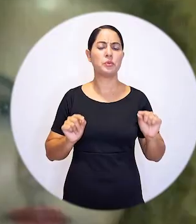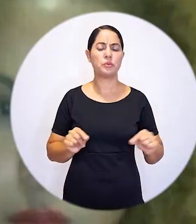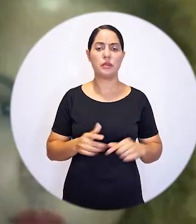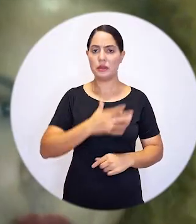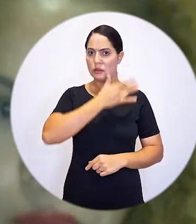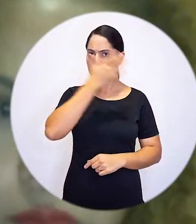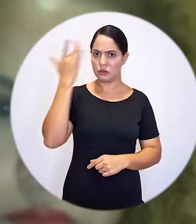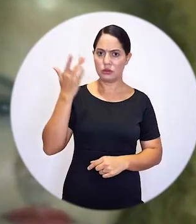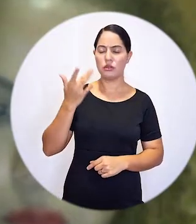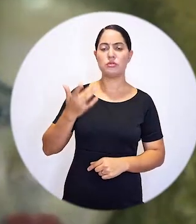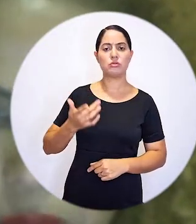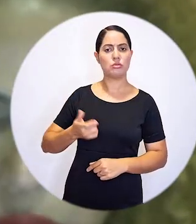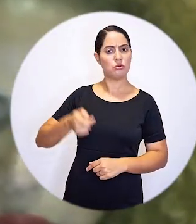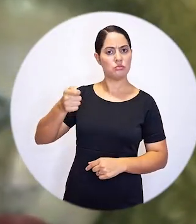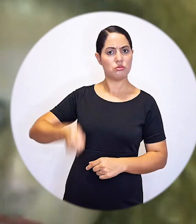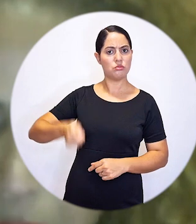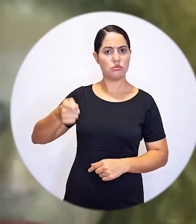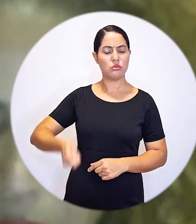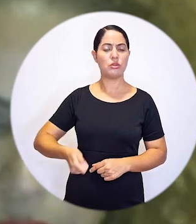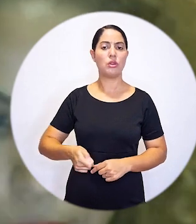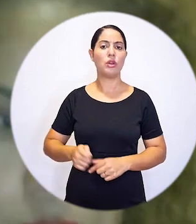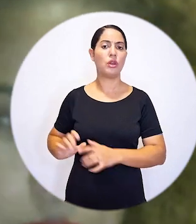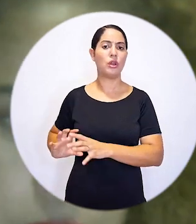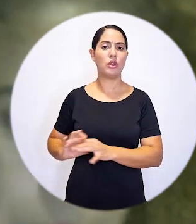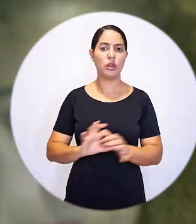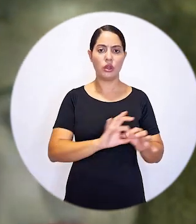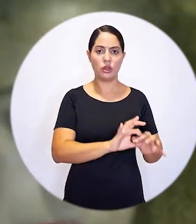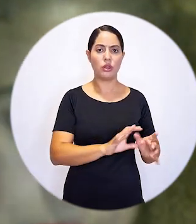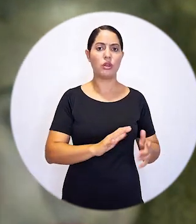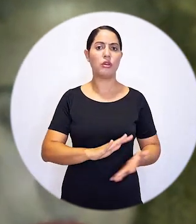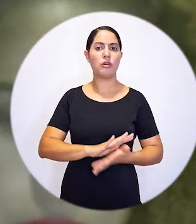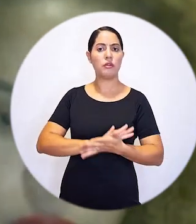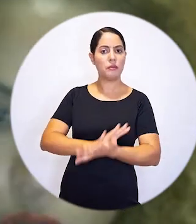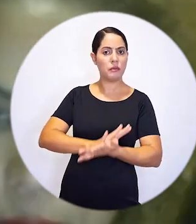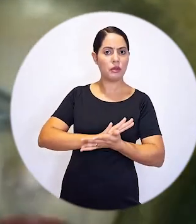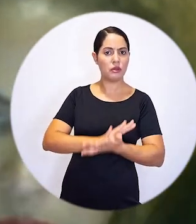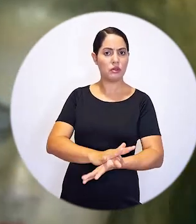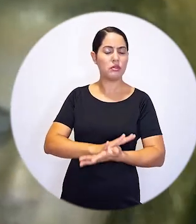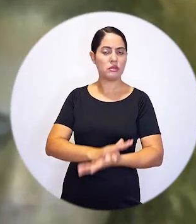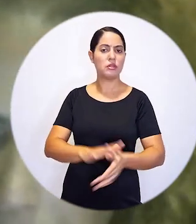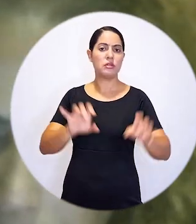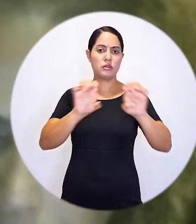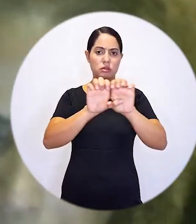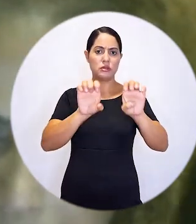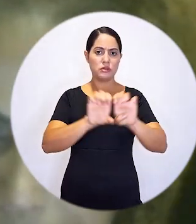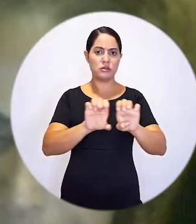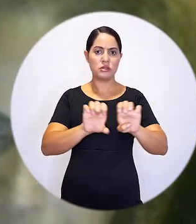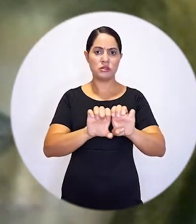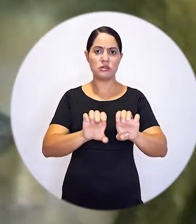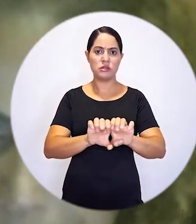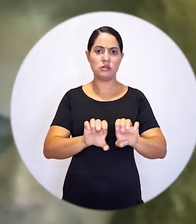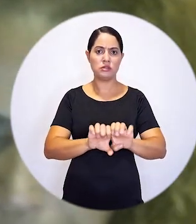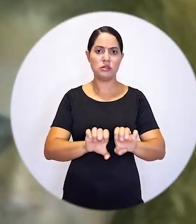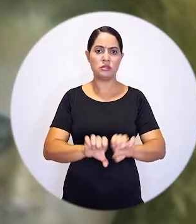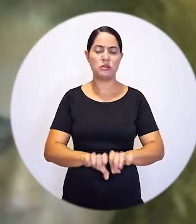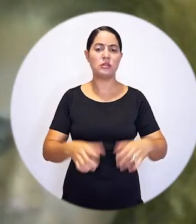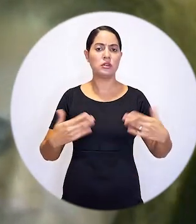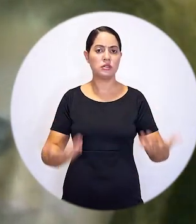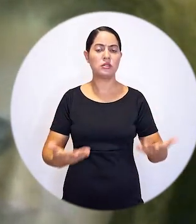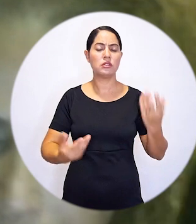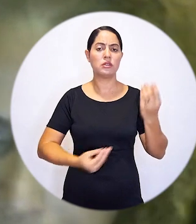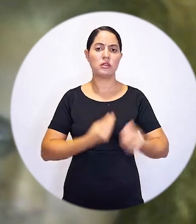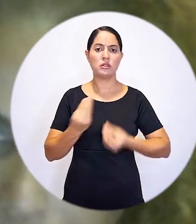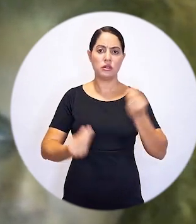dos julgadores, conselheiros, servidores e membros para afastar estereótipos, preconceitos e problemas estruturais que